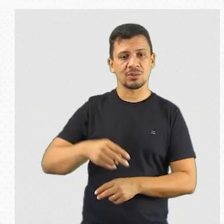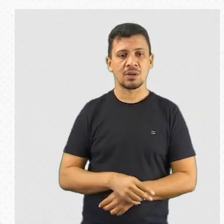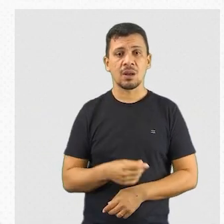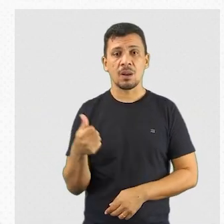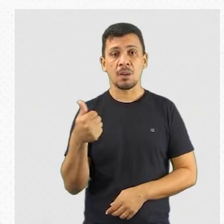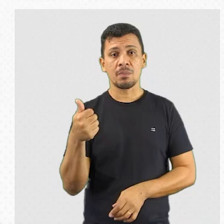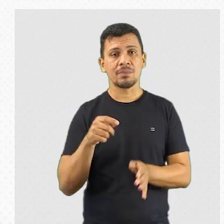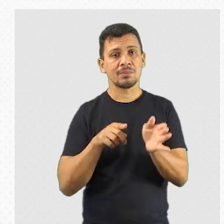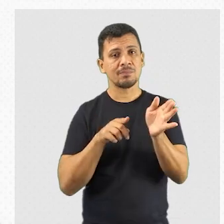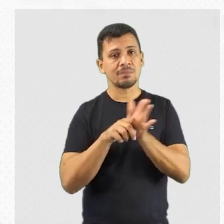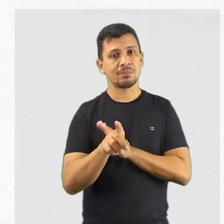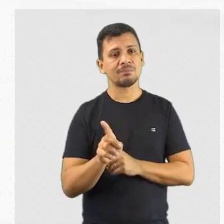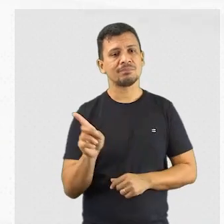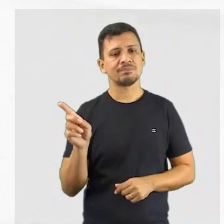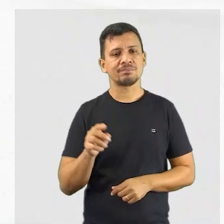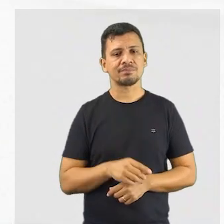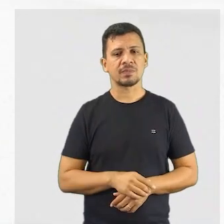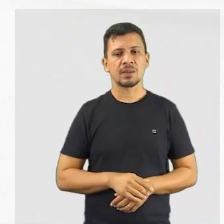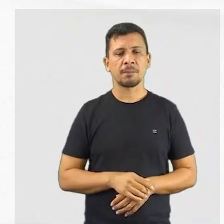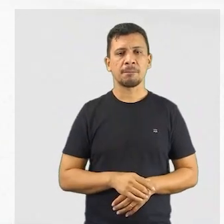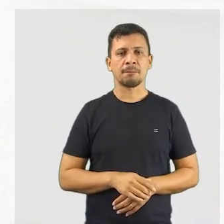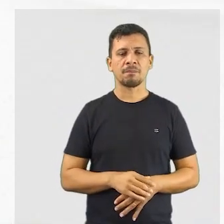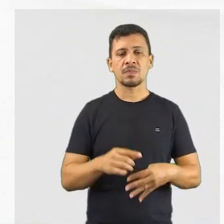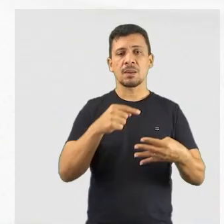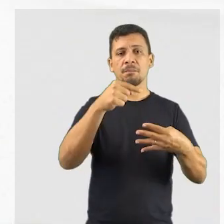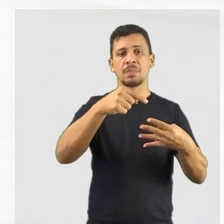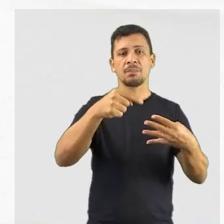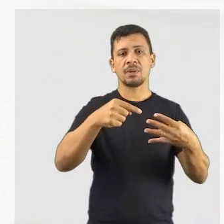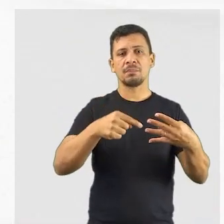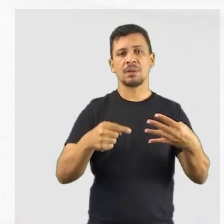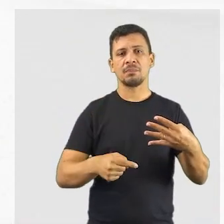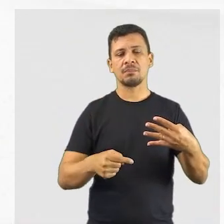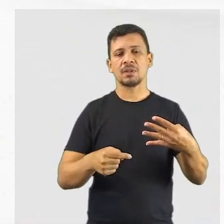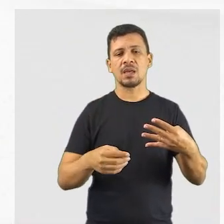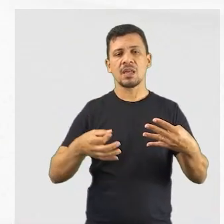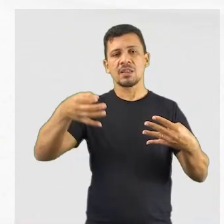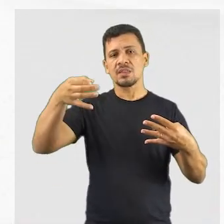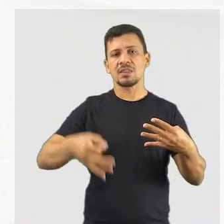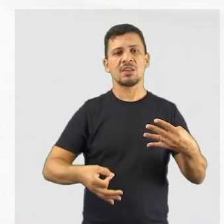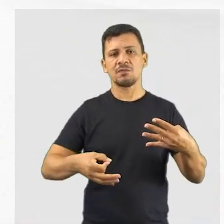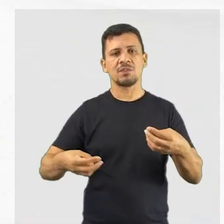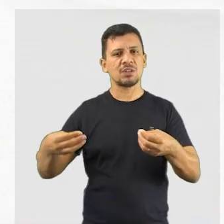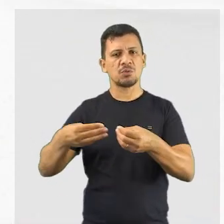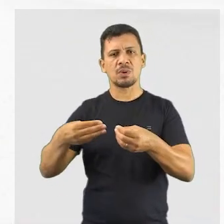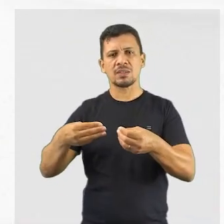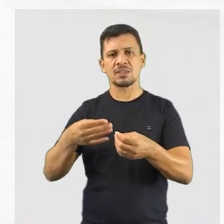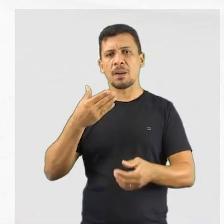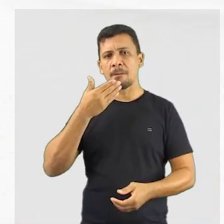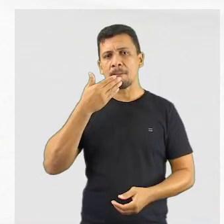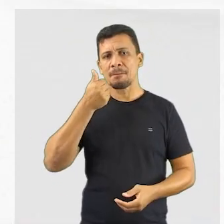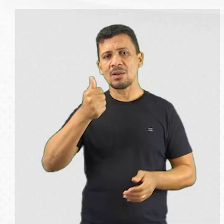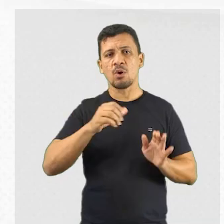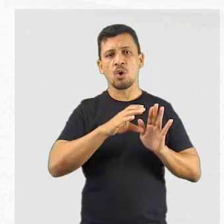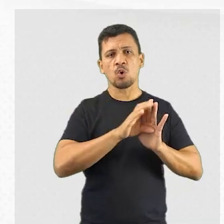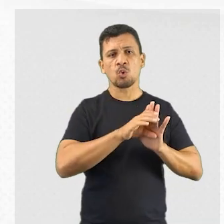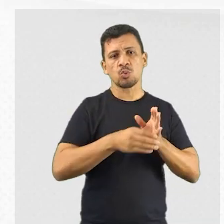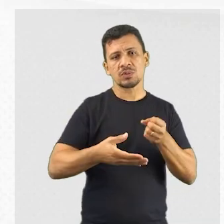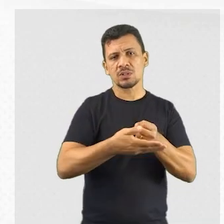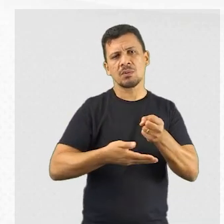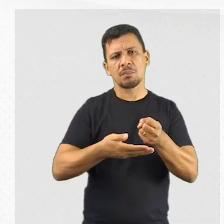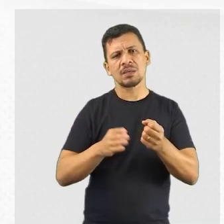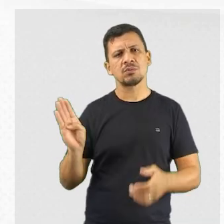primeira questão. Qual das seguintes afirmações melhor define uma célula de acordo com os conceitos básicos da